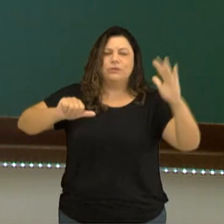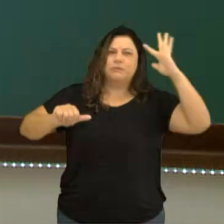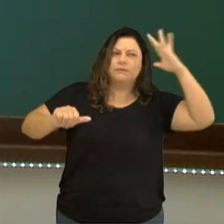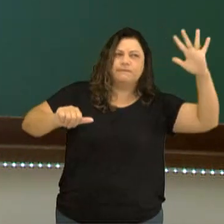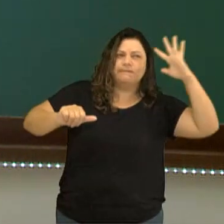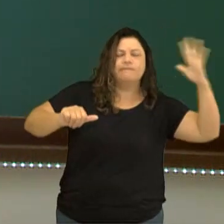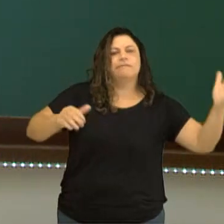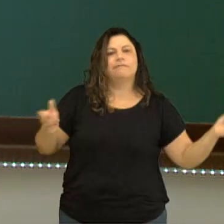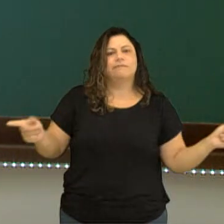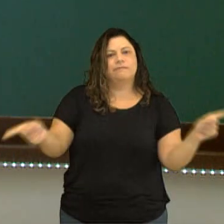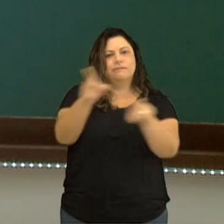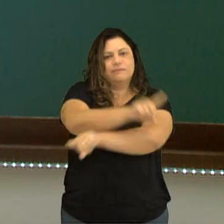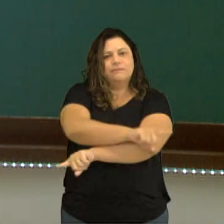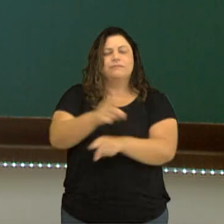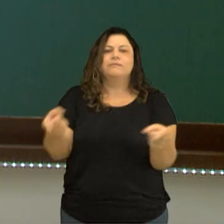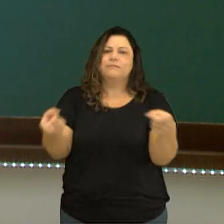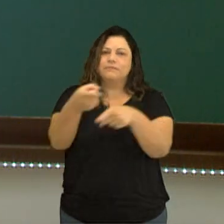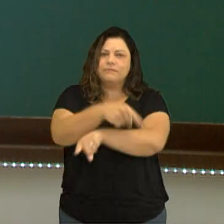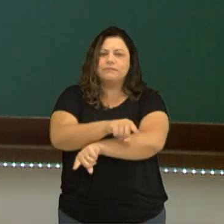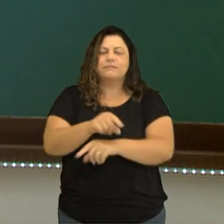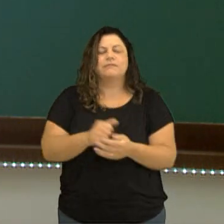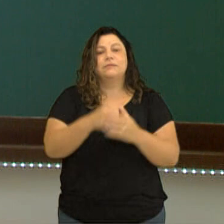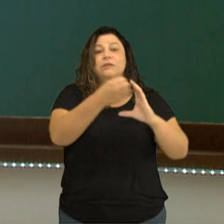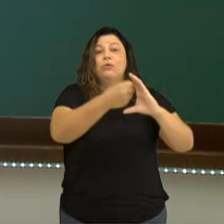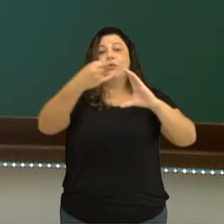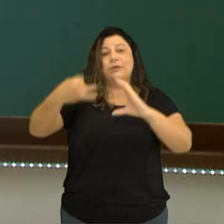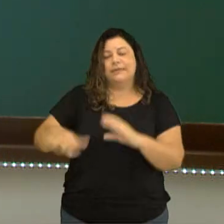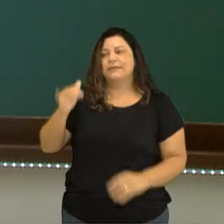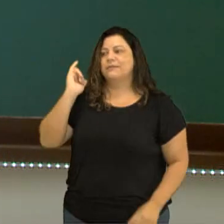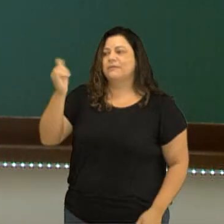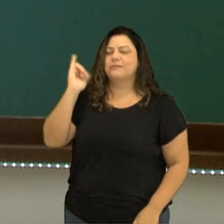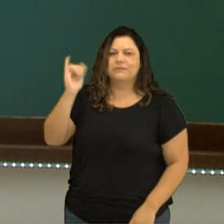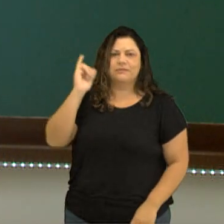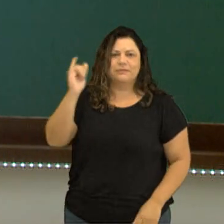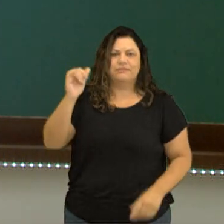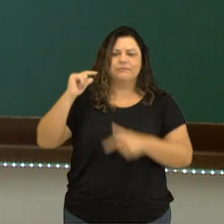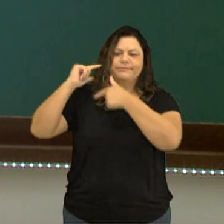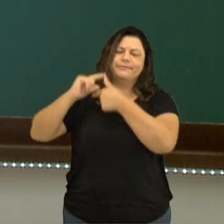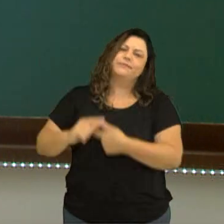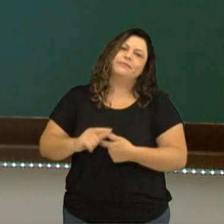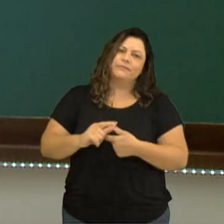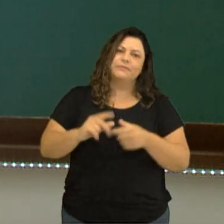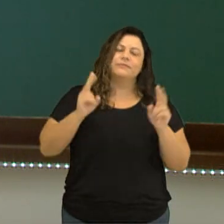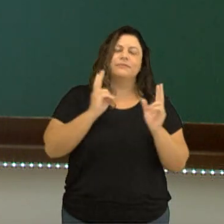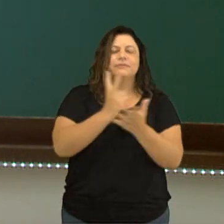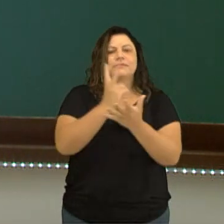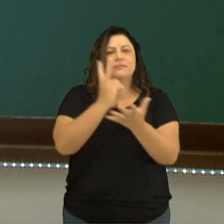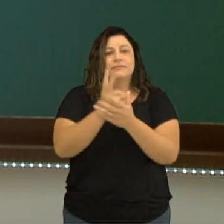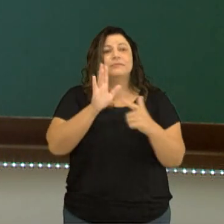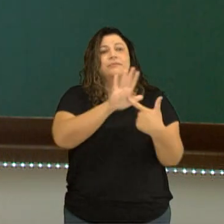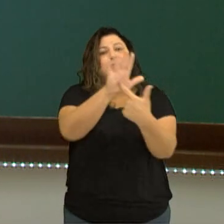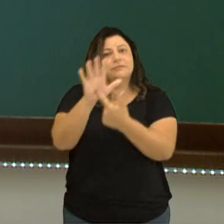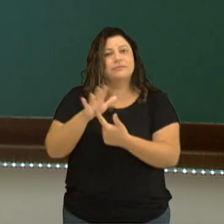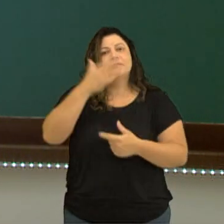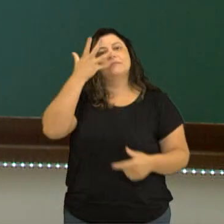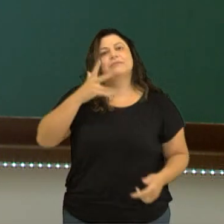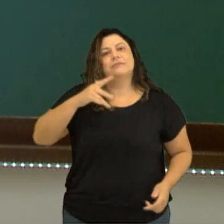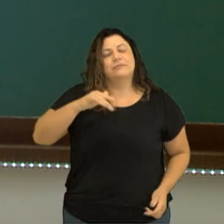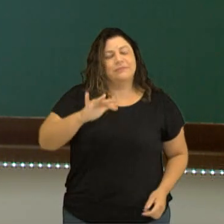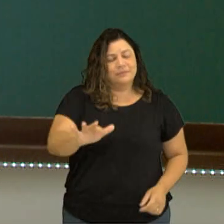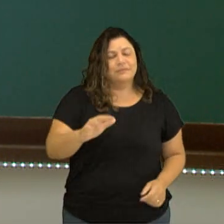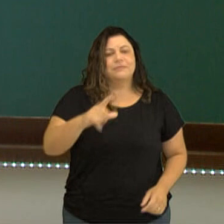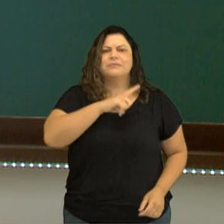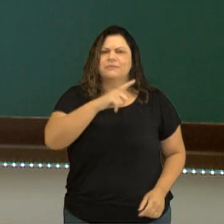caráter dos contos sempre foi reacionário e conservador. O que significa isso? mostrar que as crianças tinham